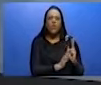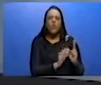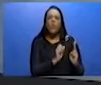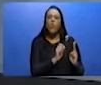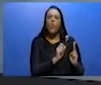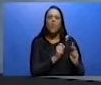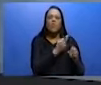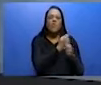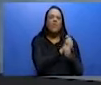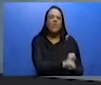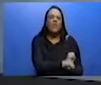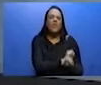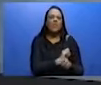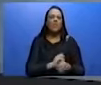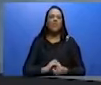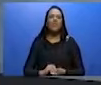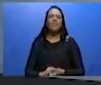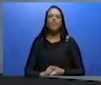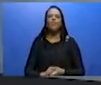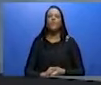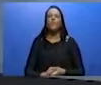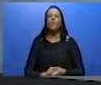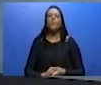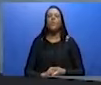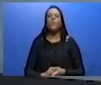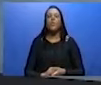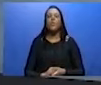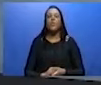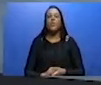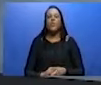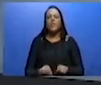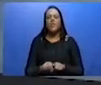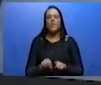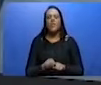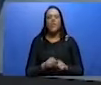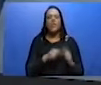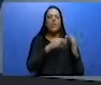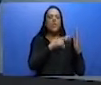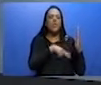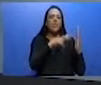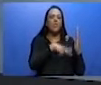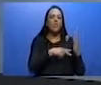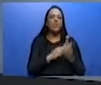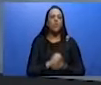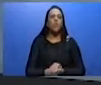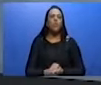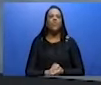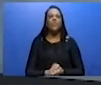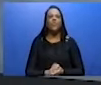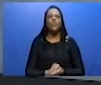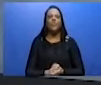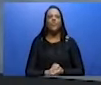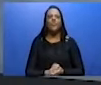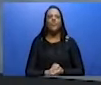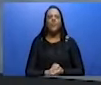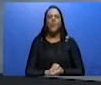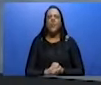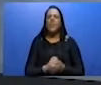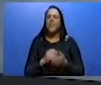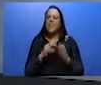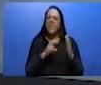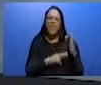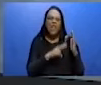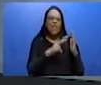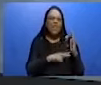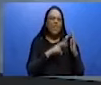lá, olha o que está pedindo a nossa pauta de hoje. Fazer a leitura. Tem que fazer a leitura de todo o conteúdo, senão